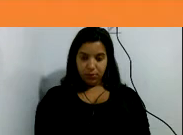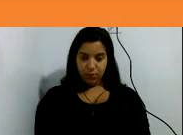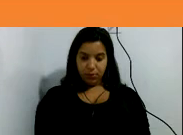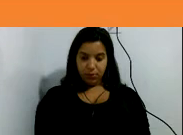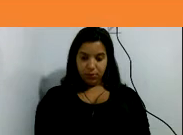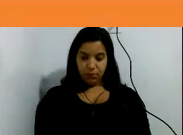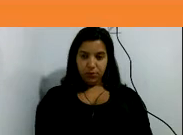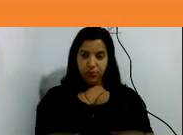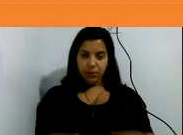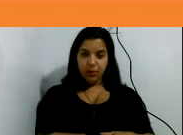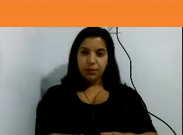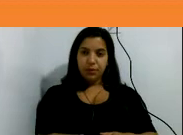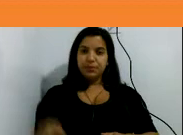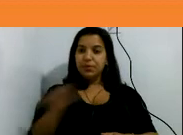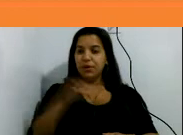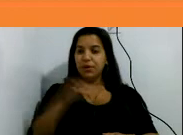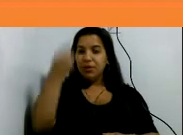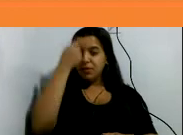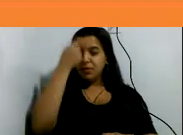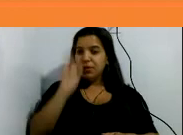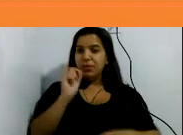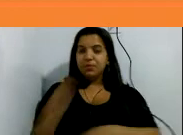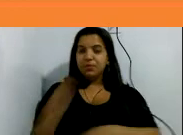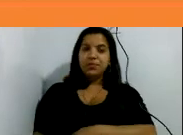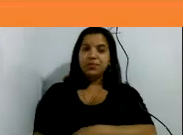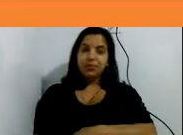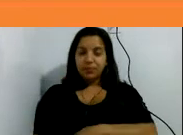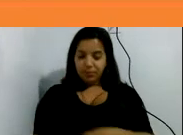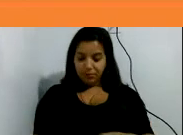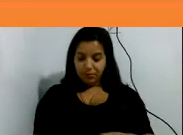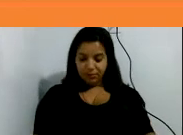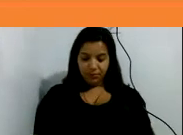O que vocês acham, pessoal?